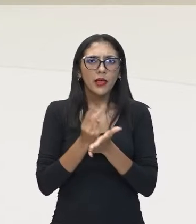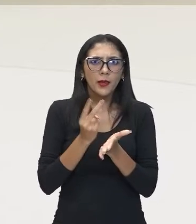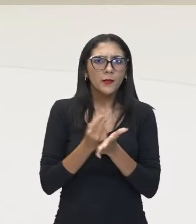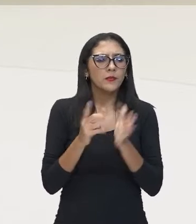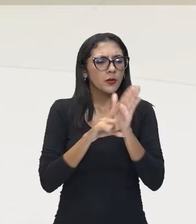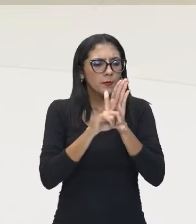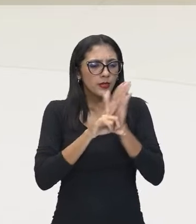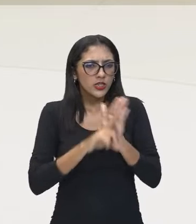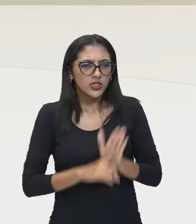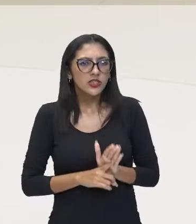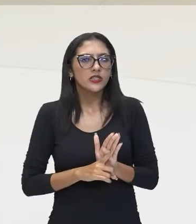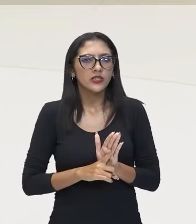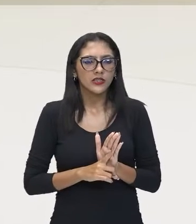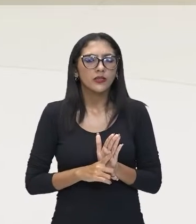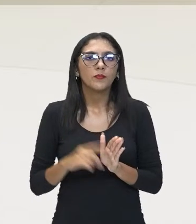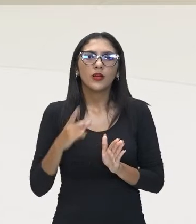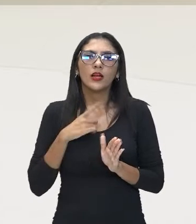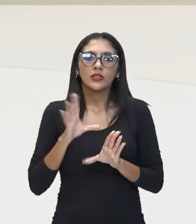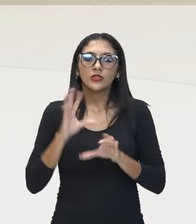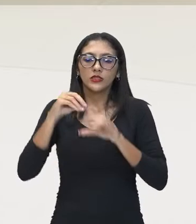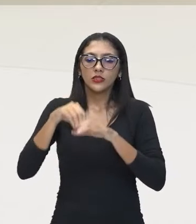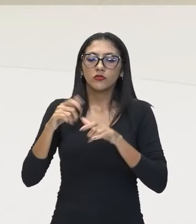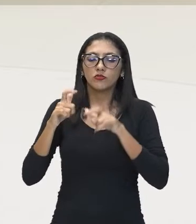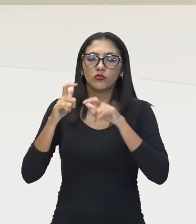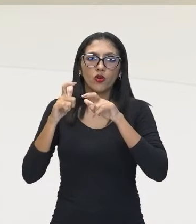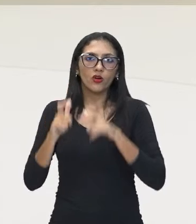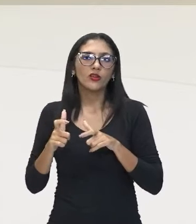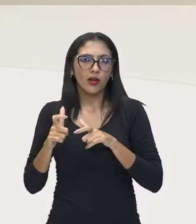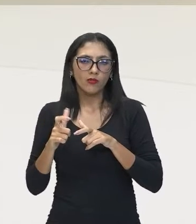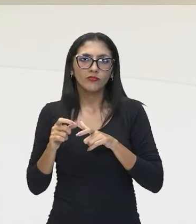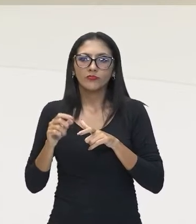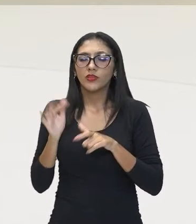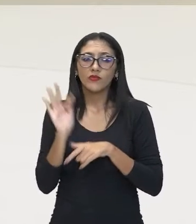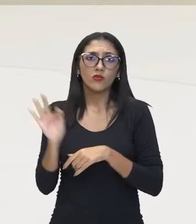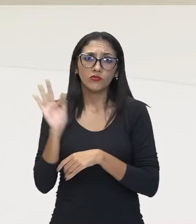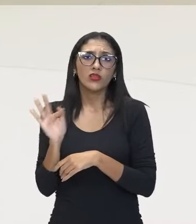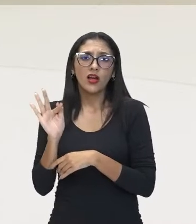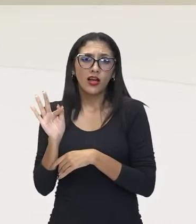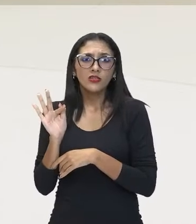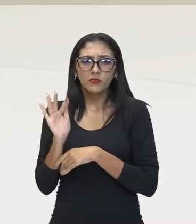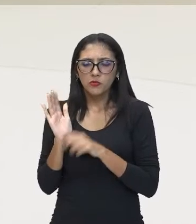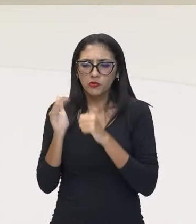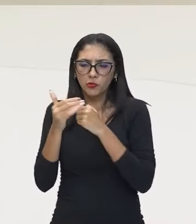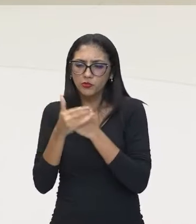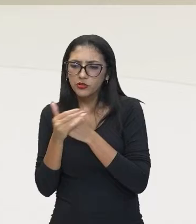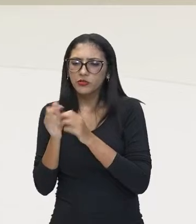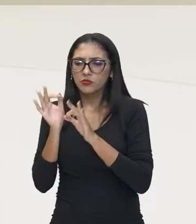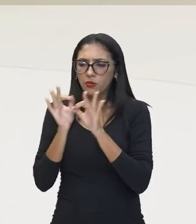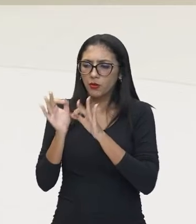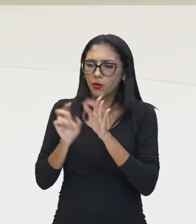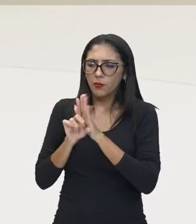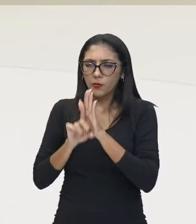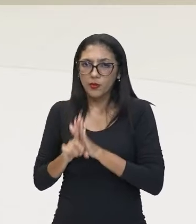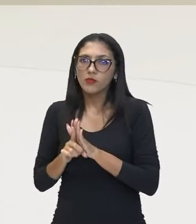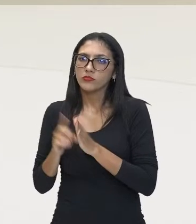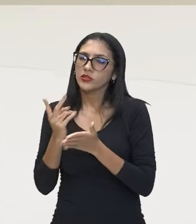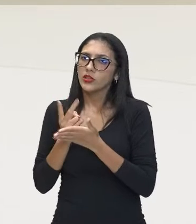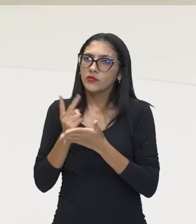pela Sorbonne, que era aquela universidade que a gente acabou de ver, e continuou a fazer as pesquisas com esses sais,